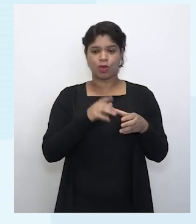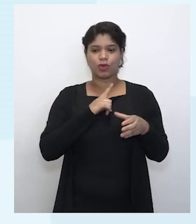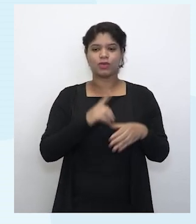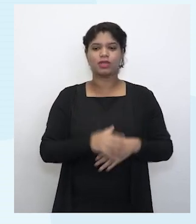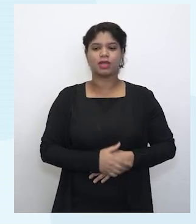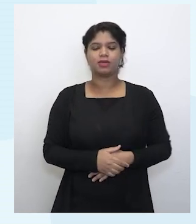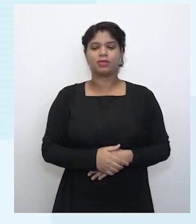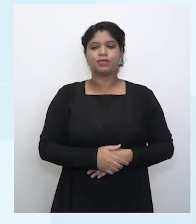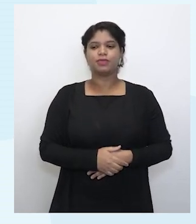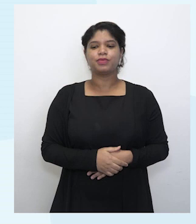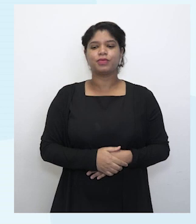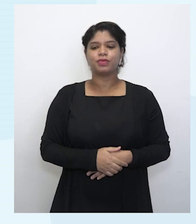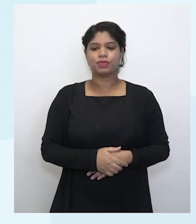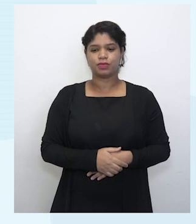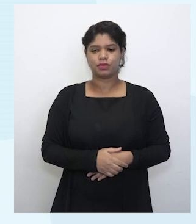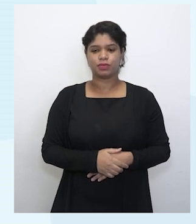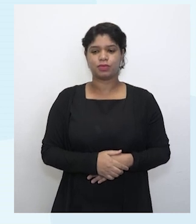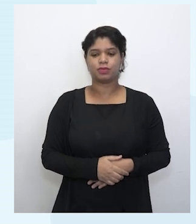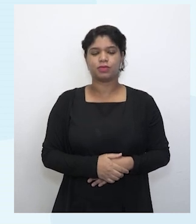e